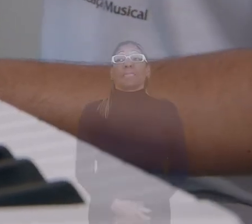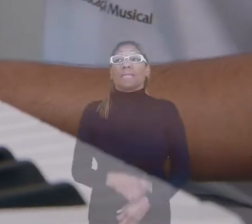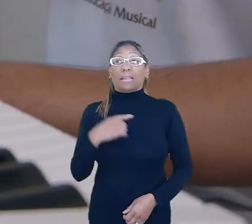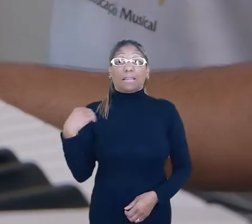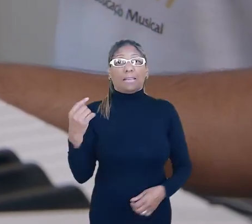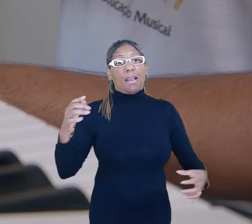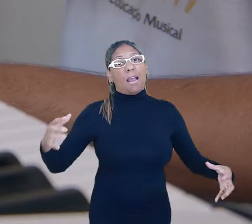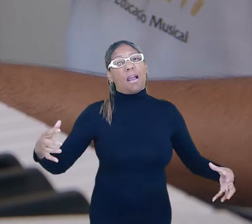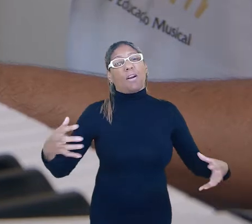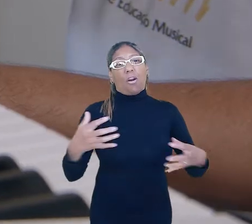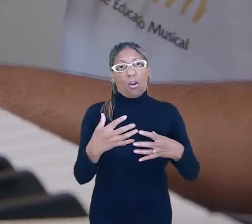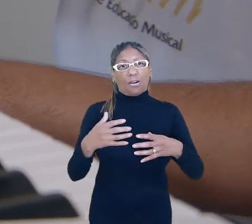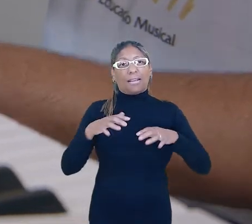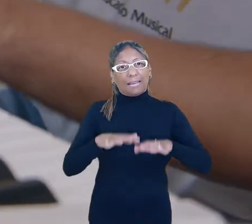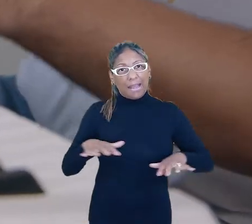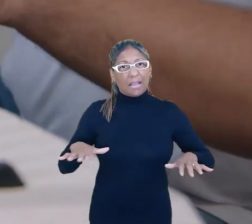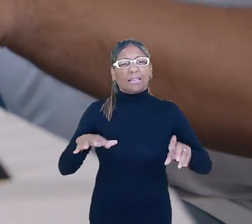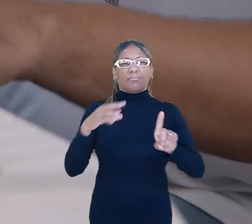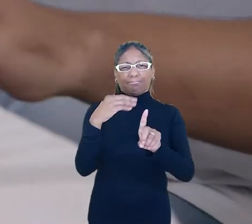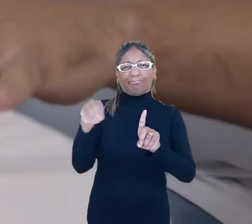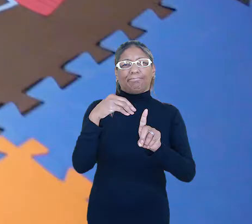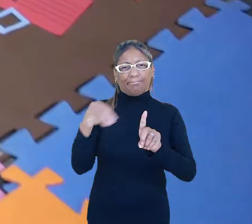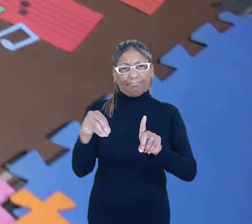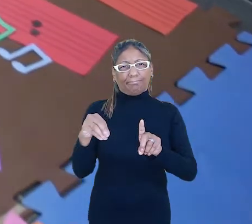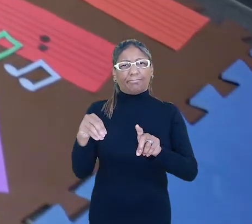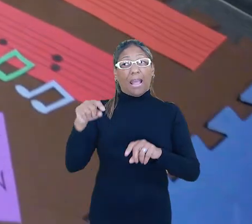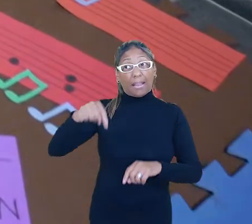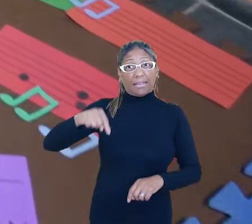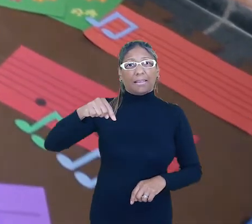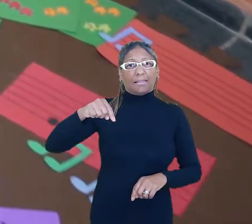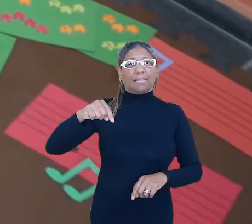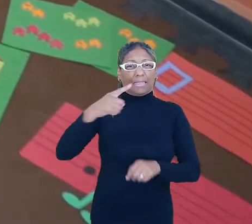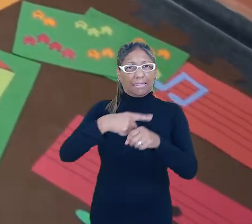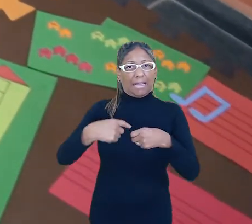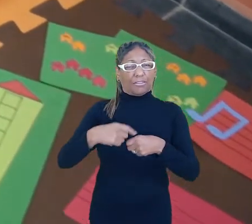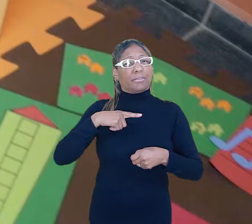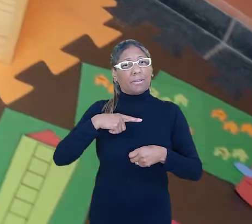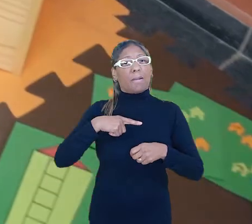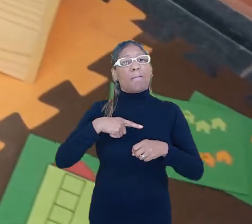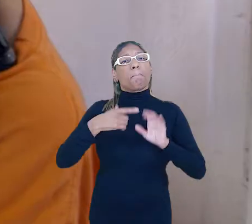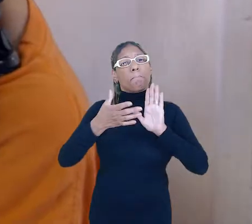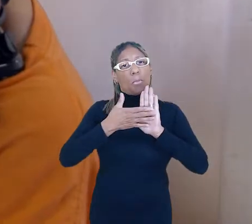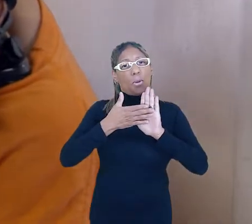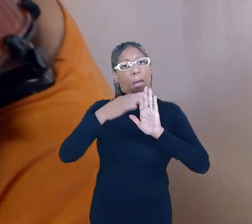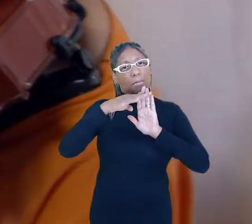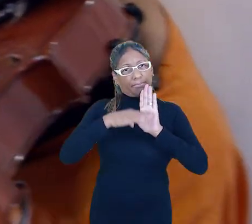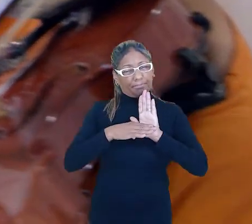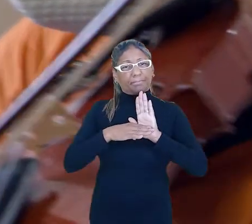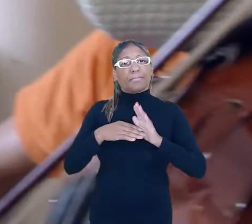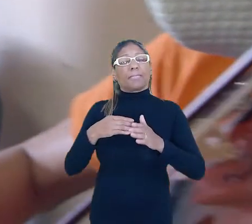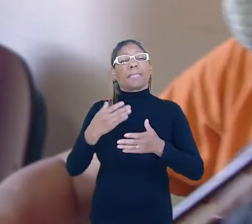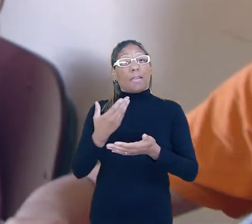Marina. Eles acolhem também crianças em situação de mais vulnerabilidade social da cidade. E eles têm programas que vão